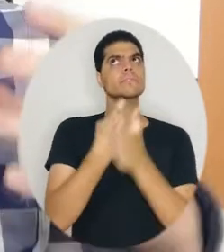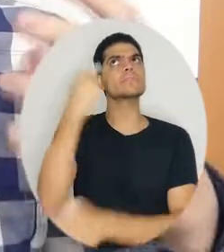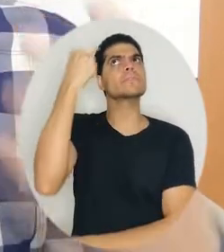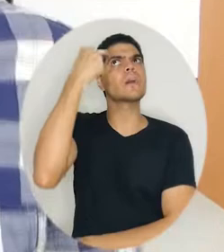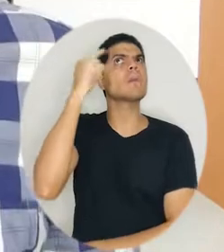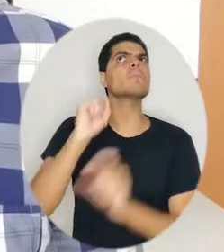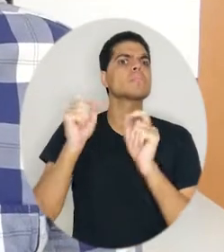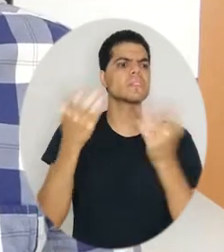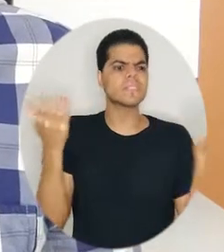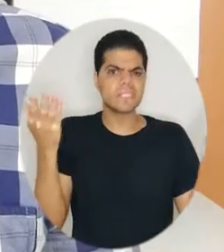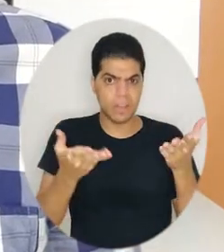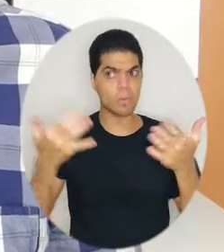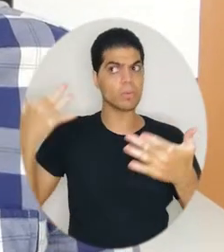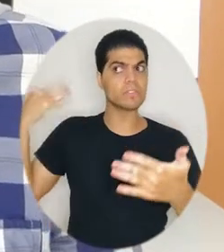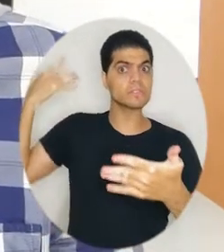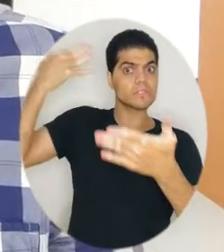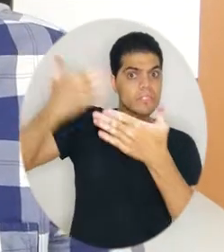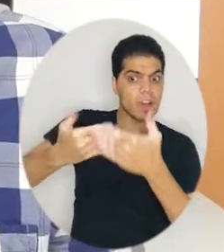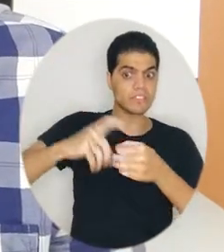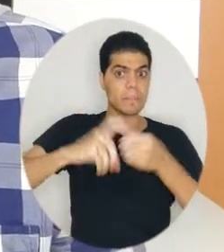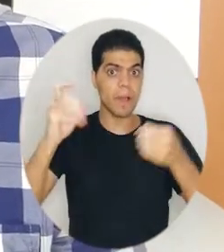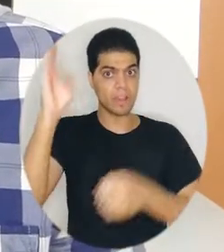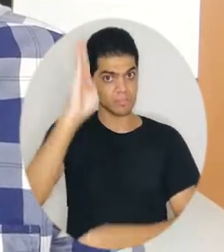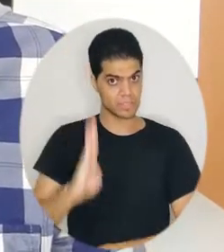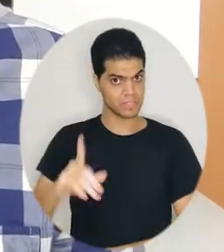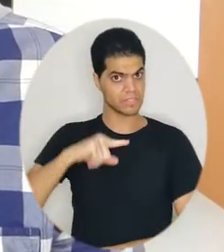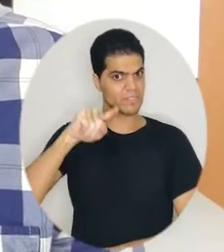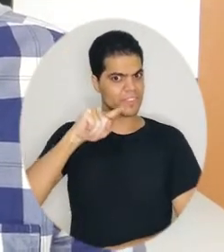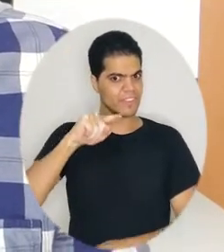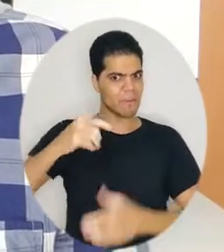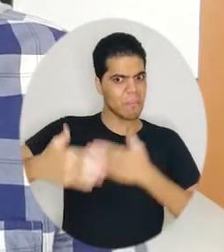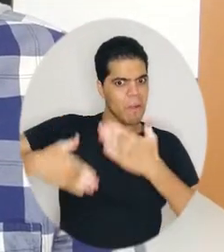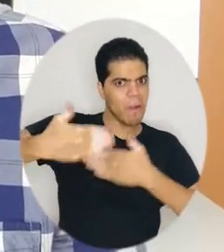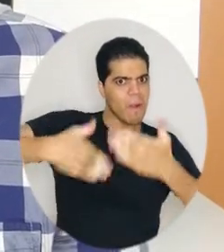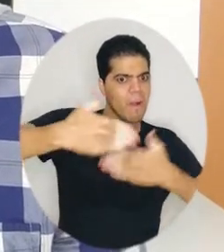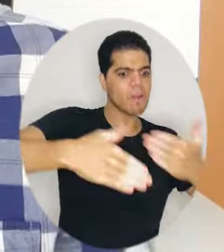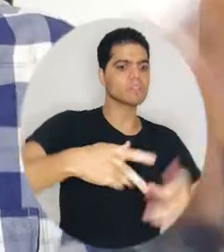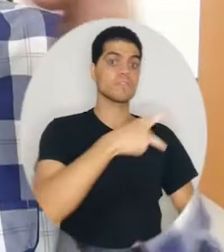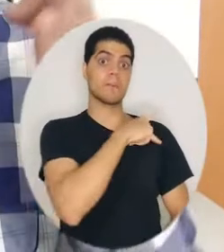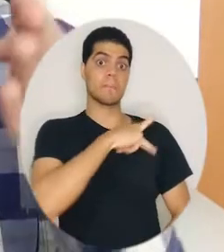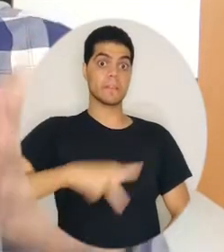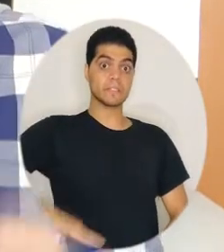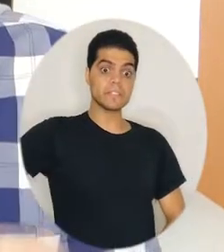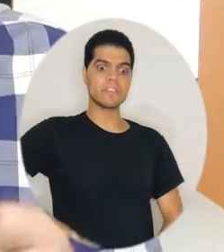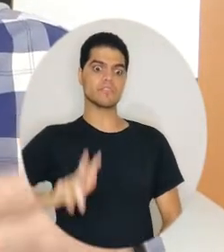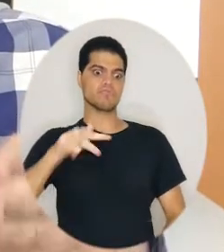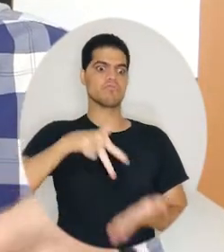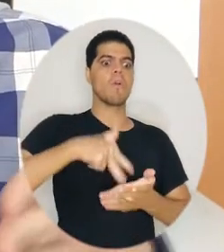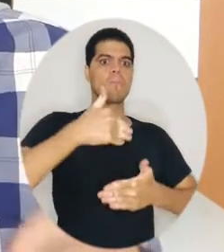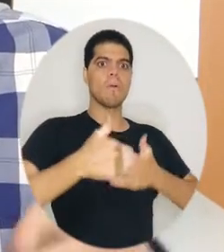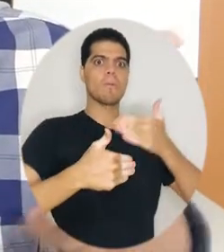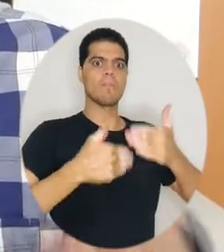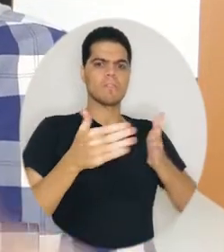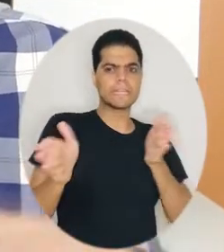essa memória da Independência do Brasil vai ser usada durante a corrida presidencial uma vez que ela vai ficar bem no meio